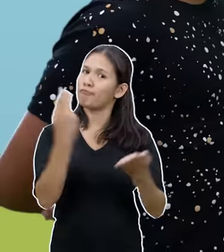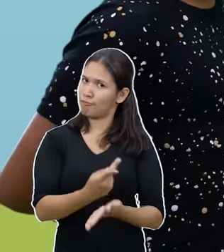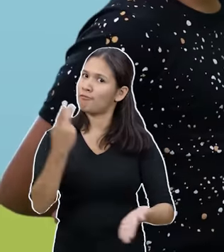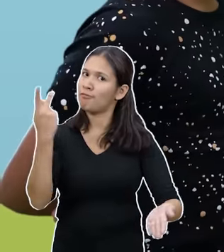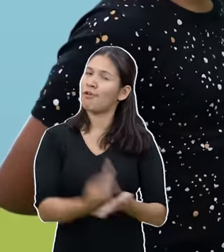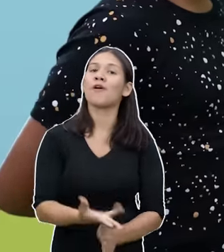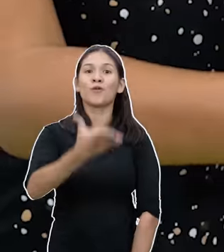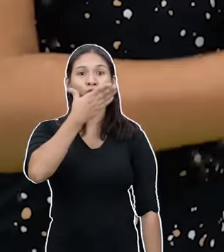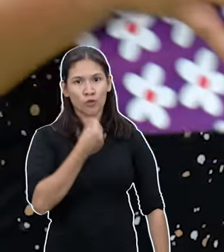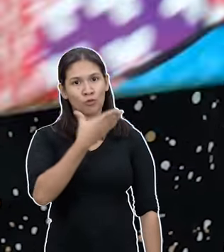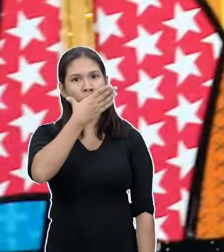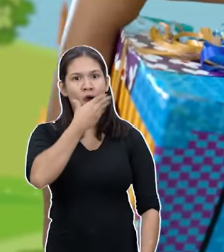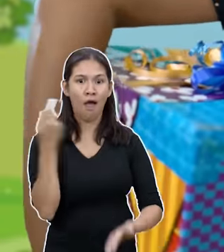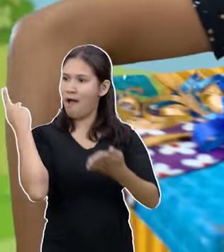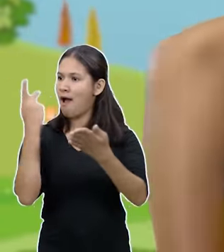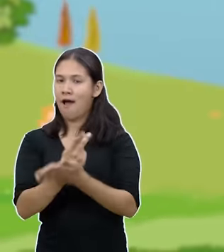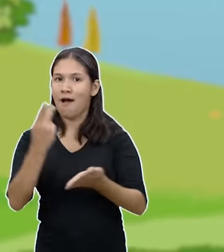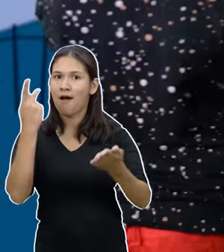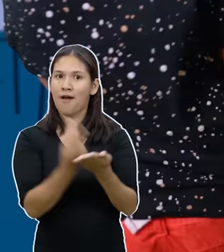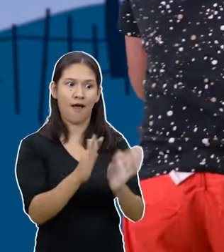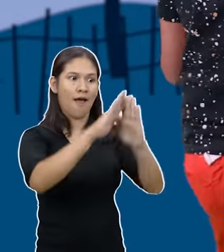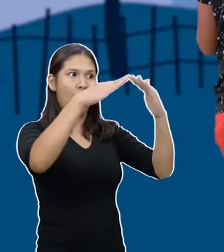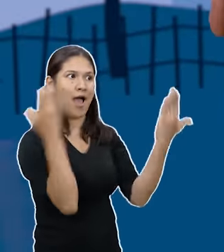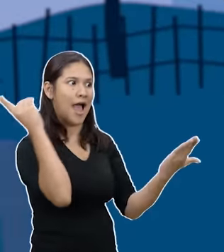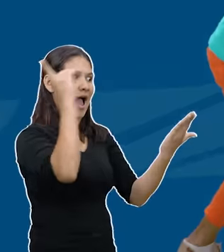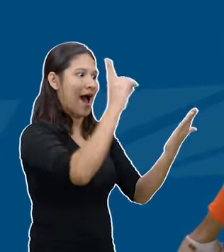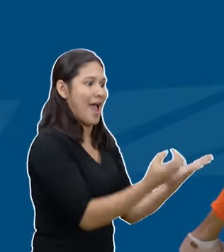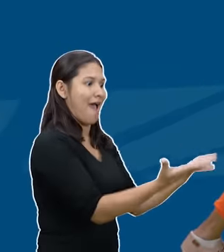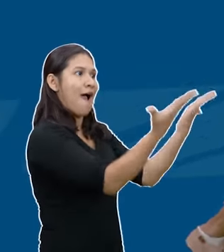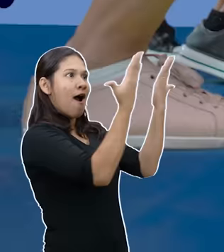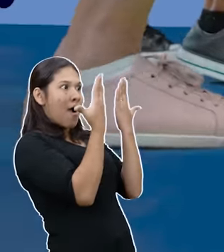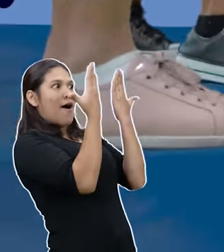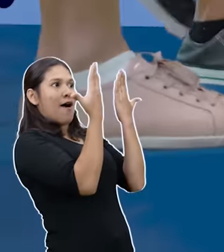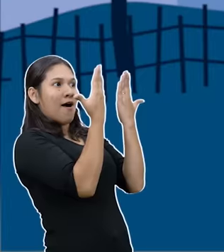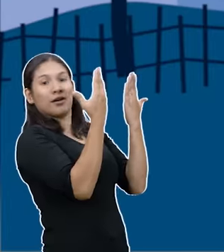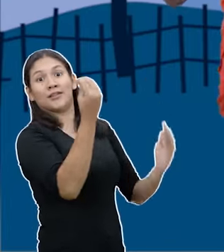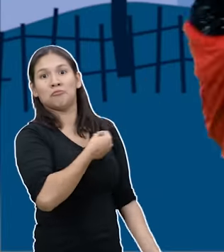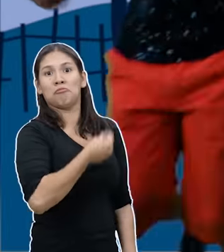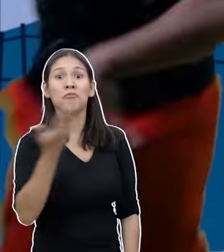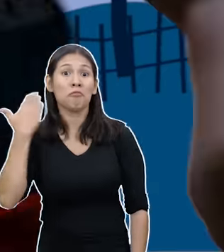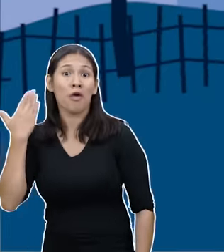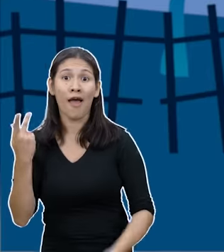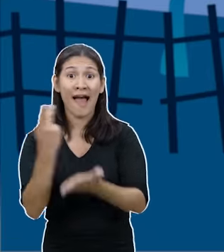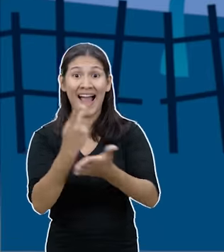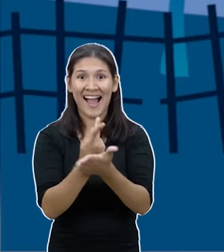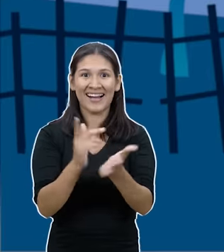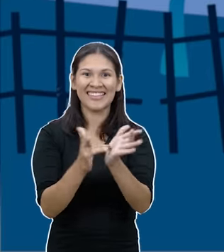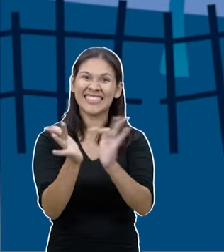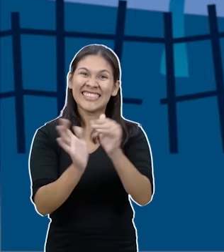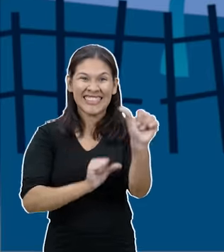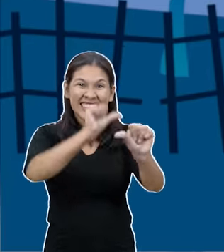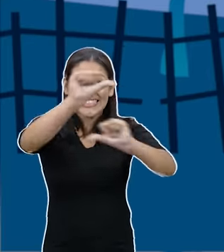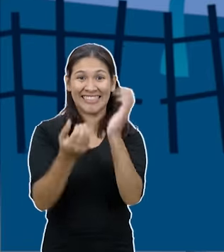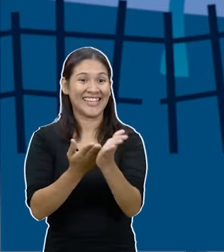era torta. Um dia um homenzinho torto a Bíblia encontrou, e tudo que era